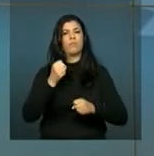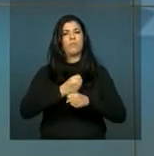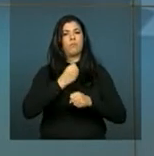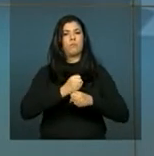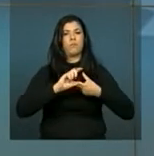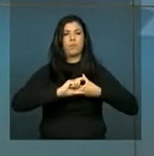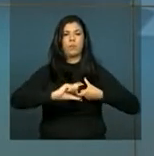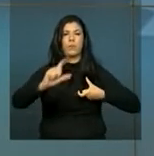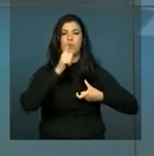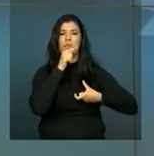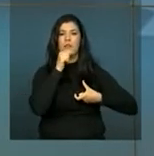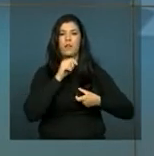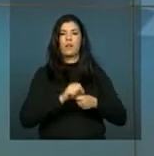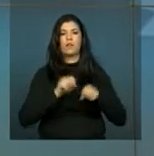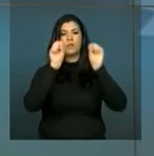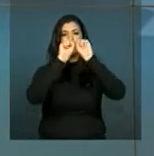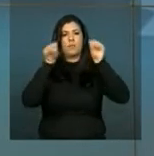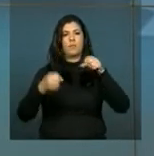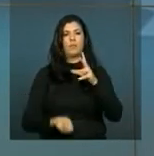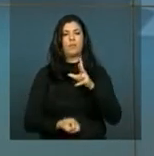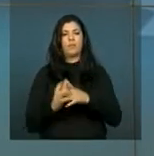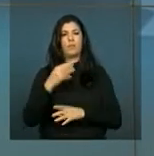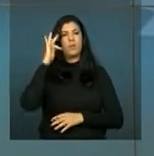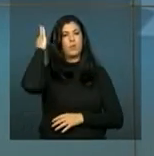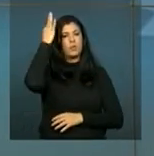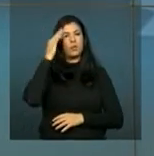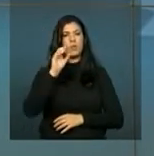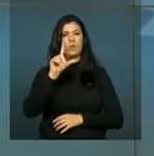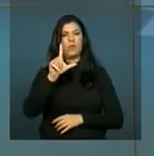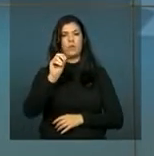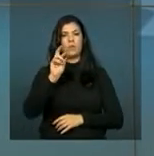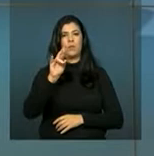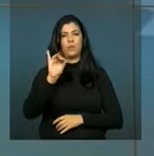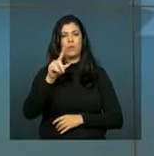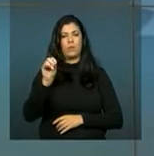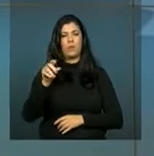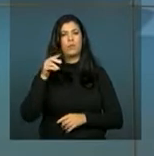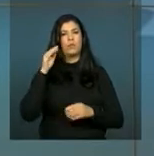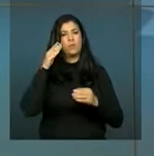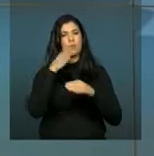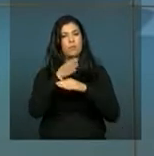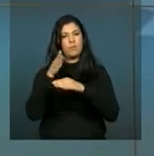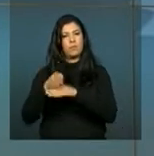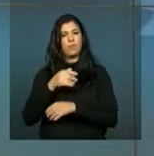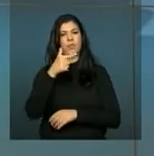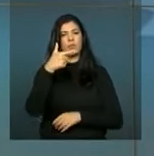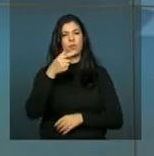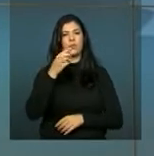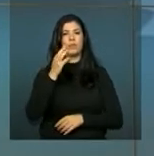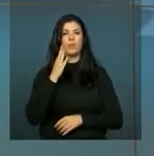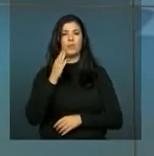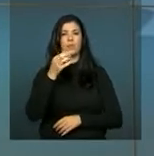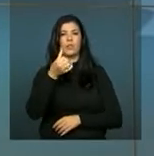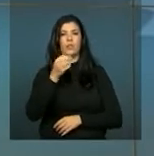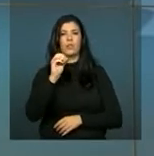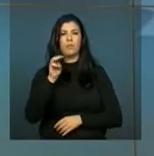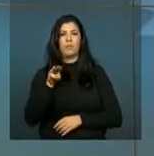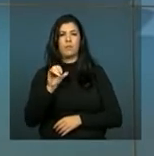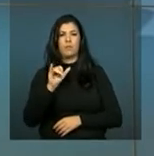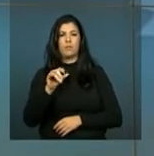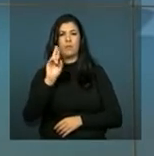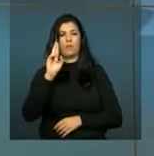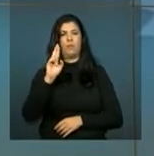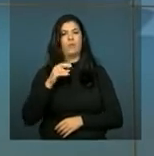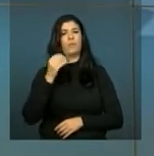abastecimento de água do sistema produtor São Lourenço com investimento previsto de 2 bilhões e seiscentos milhões